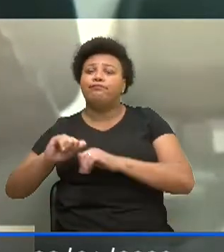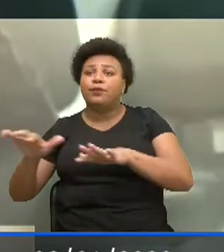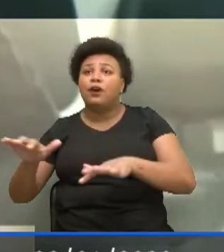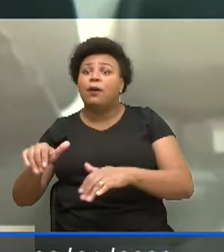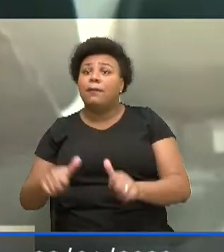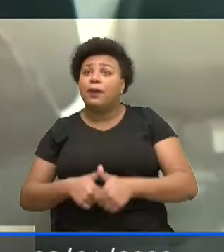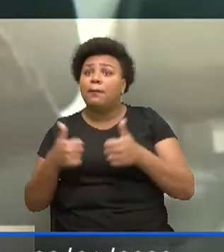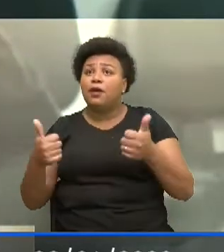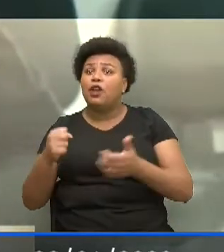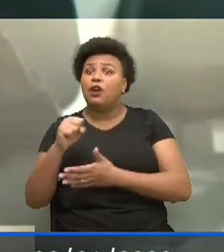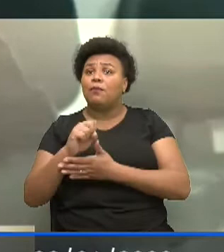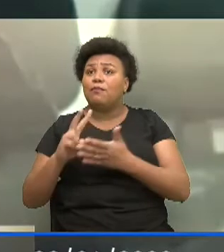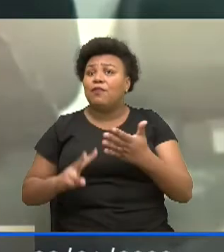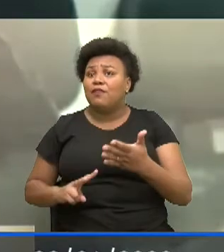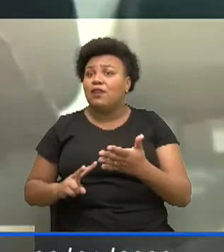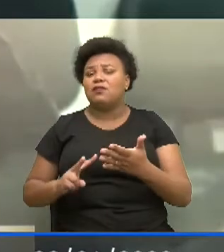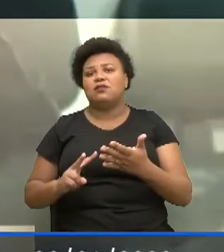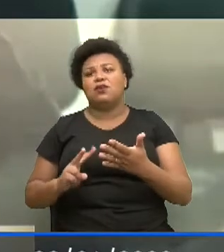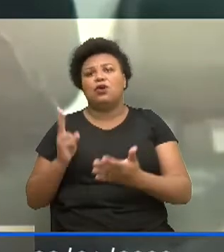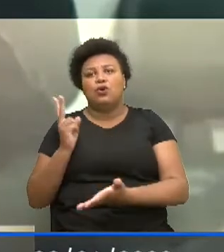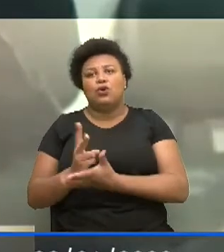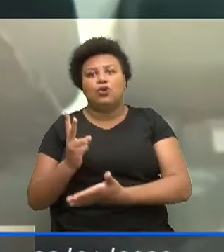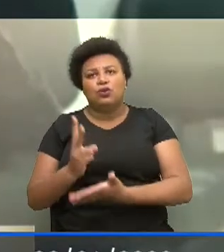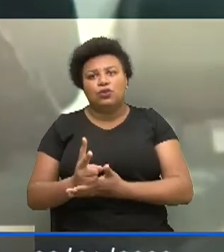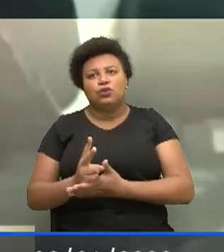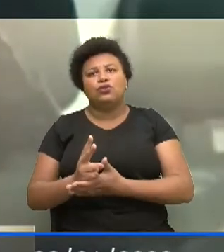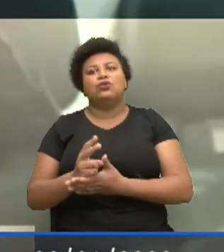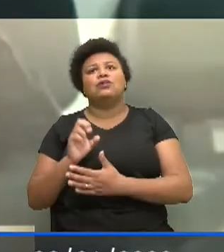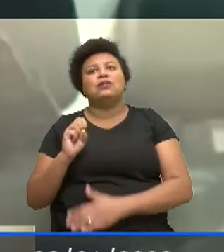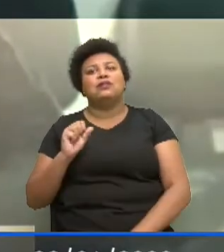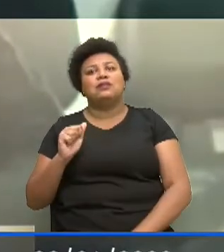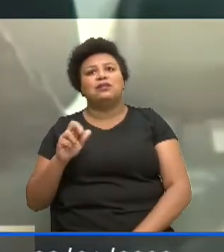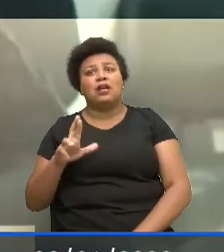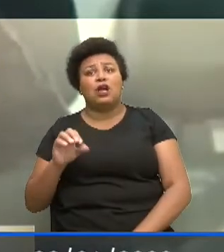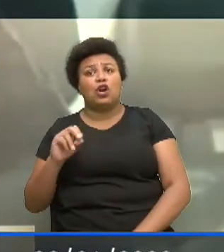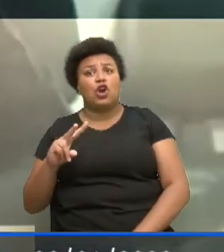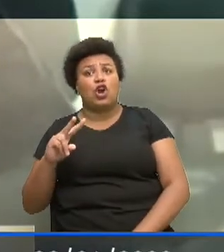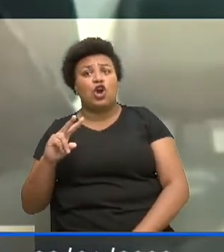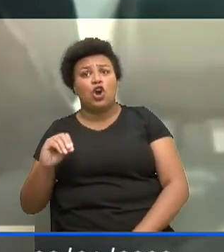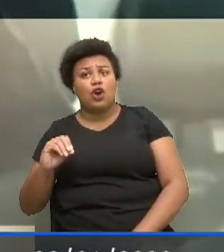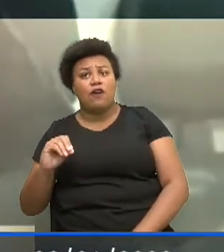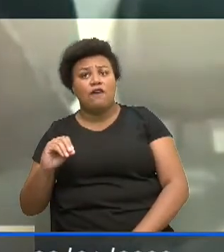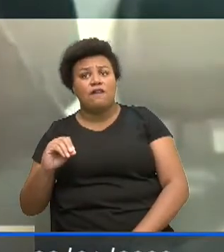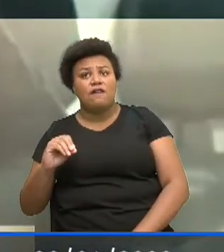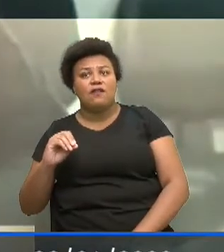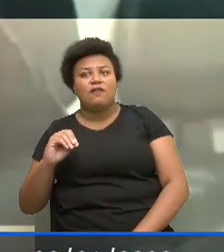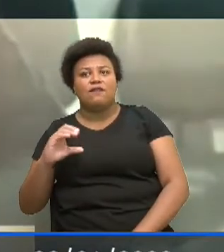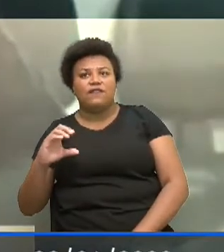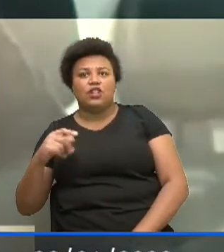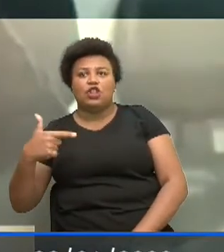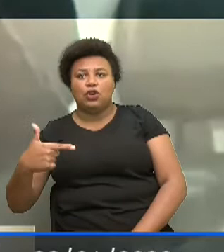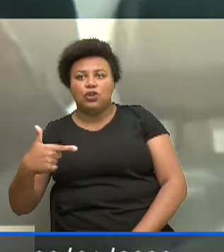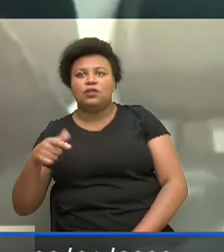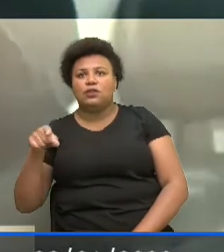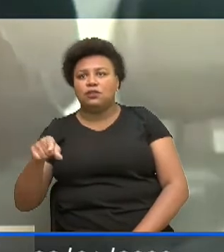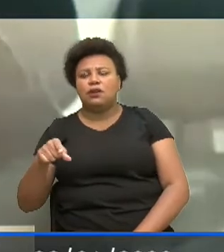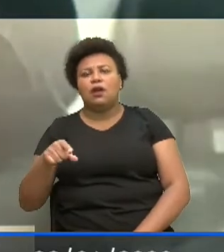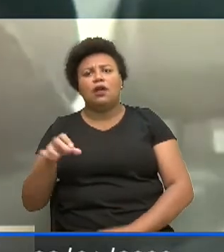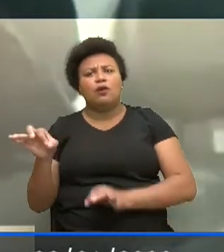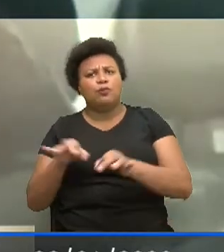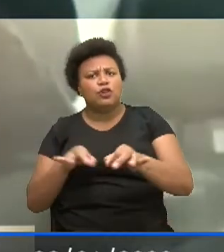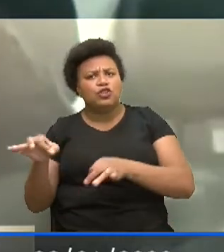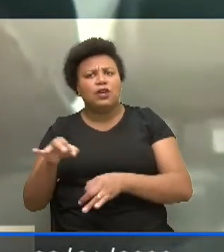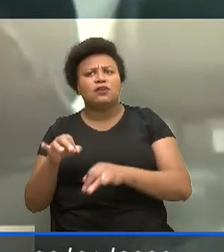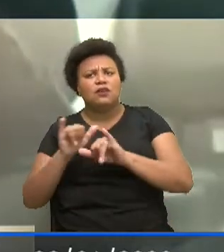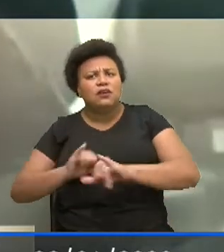da prevalência do SARS-CoV-2 naqueles territórios. Então, isso é um projeto que vai sair para amanhã ou depois